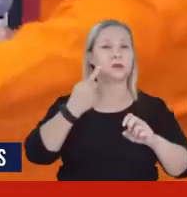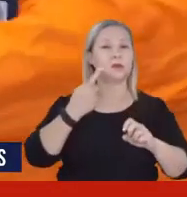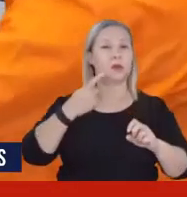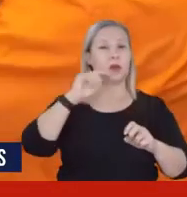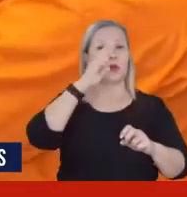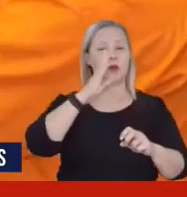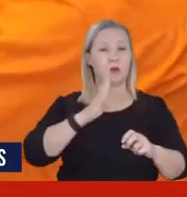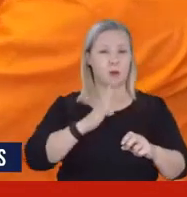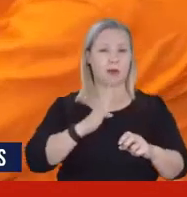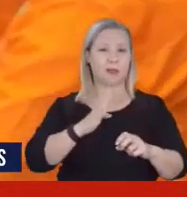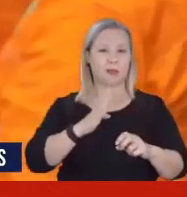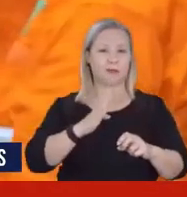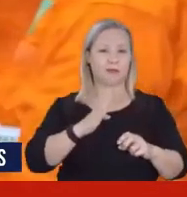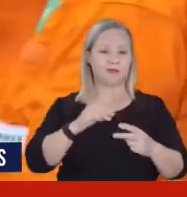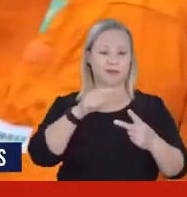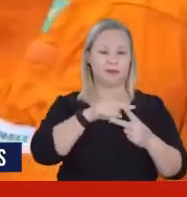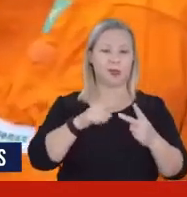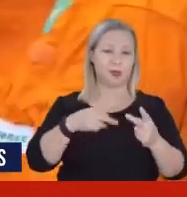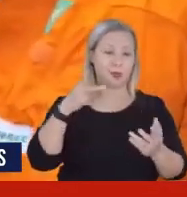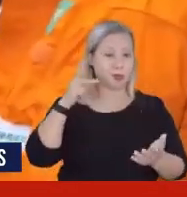E